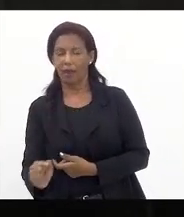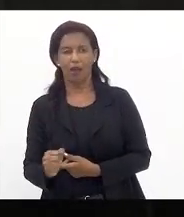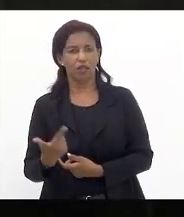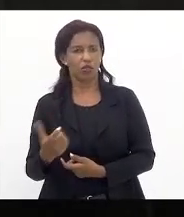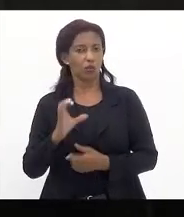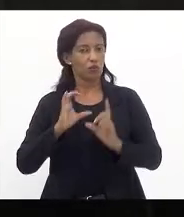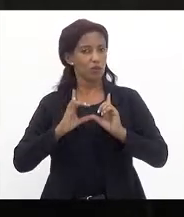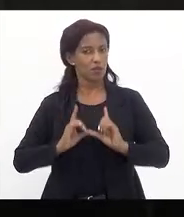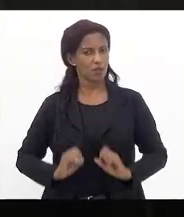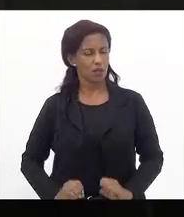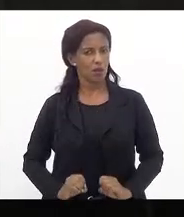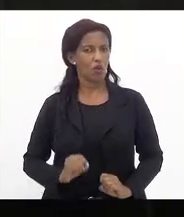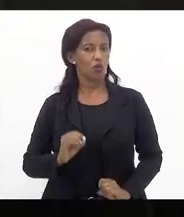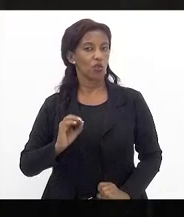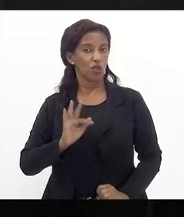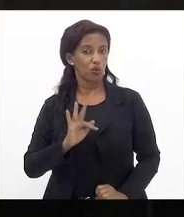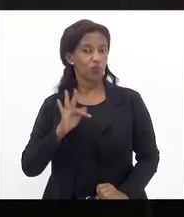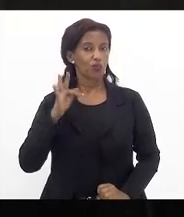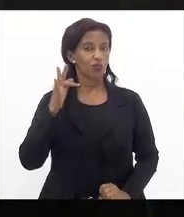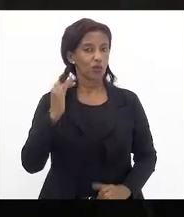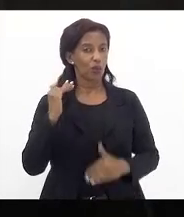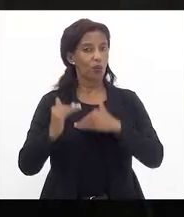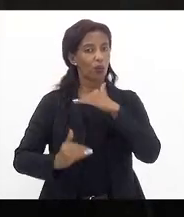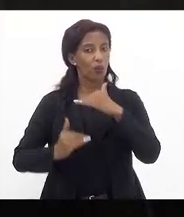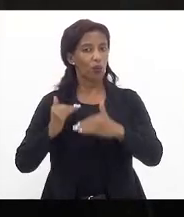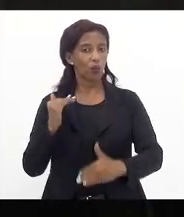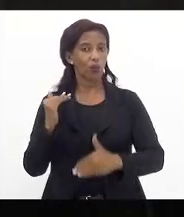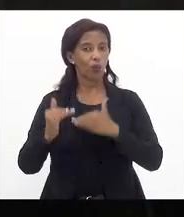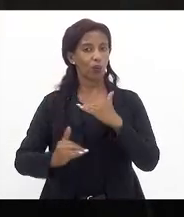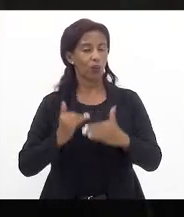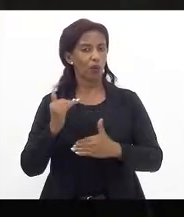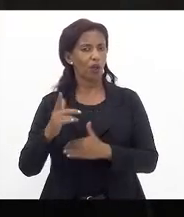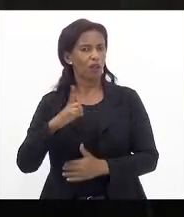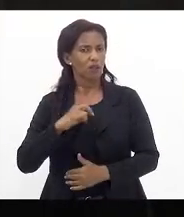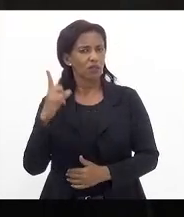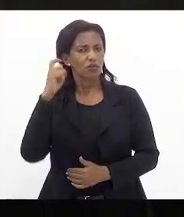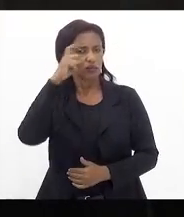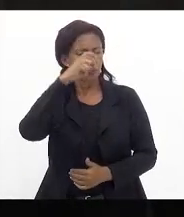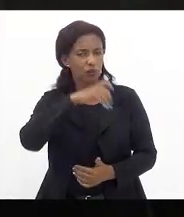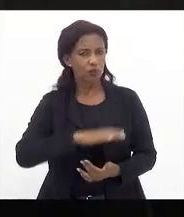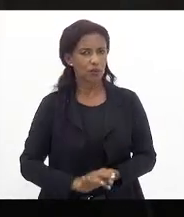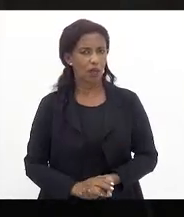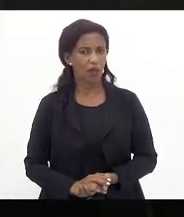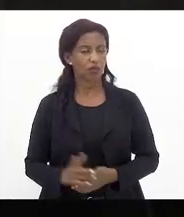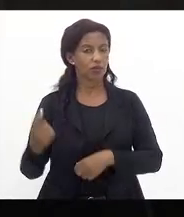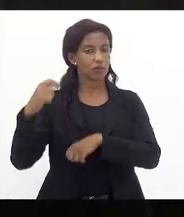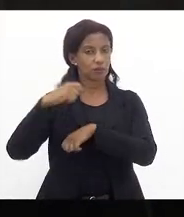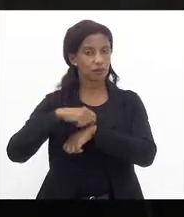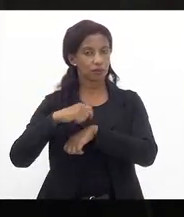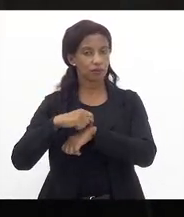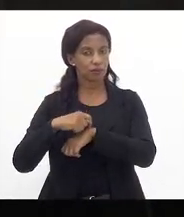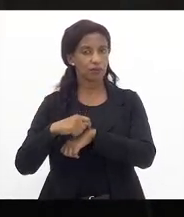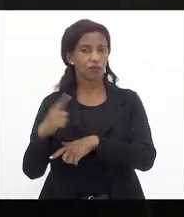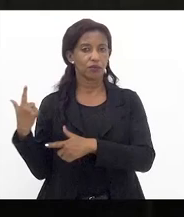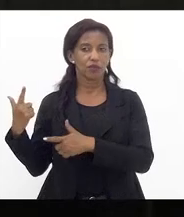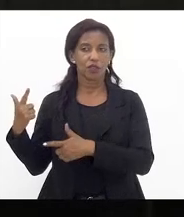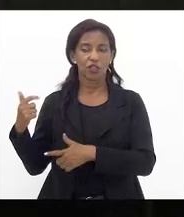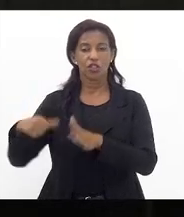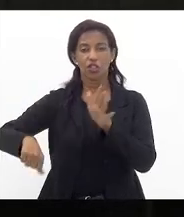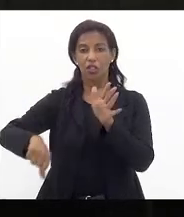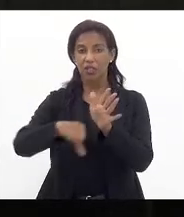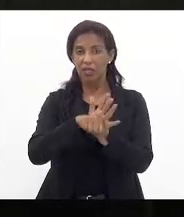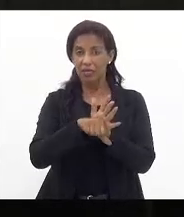cidadãos que um dia, cada dia, passam pelas dificuldades desse momento de grave